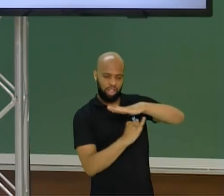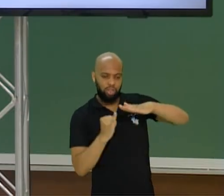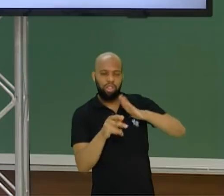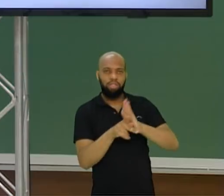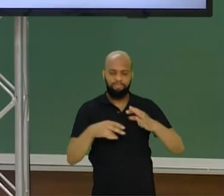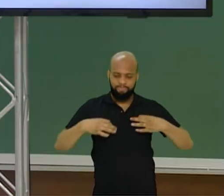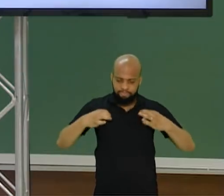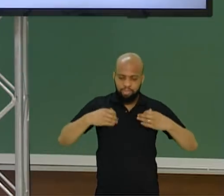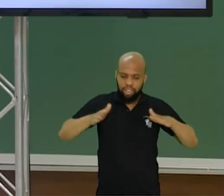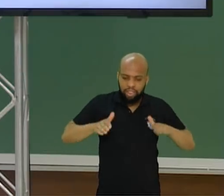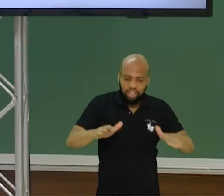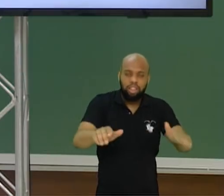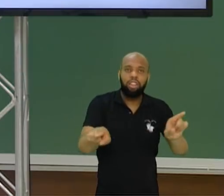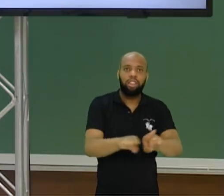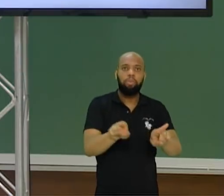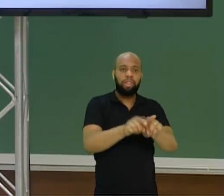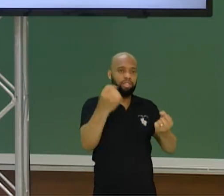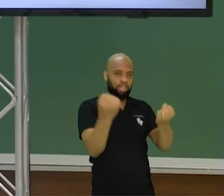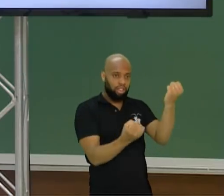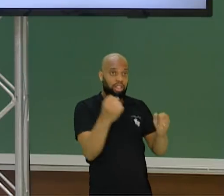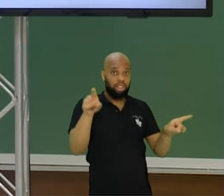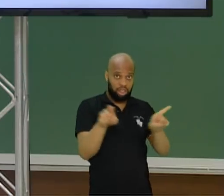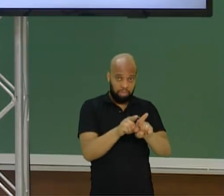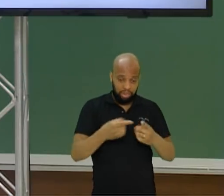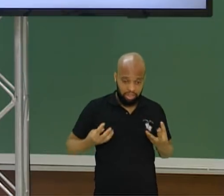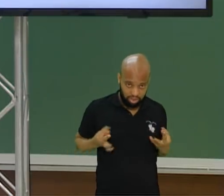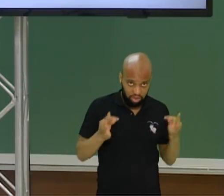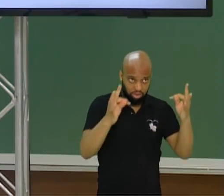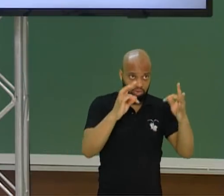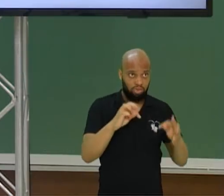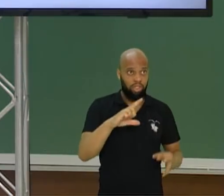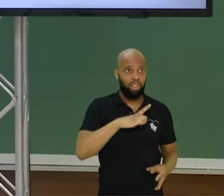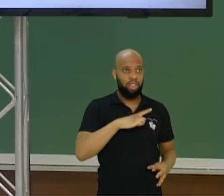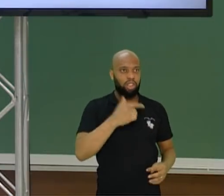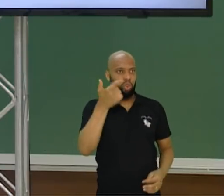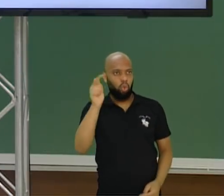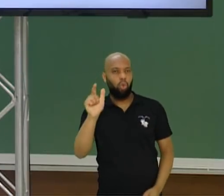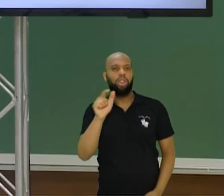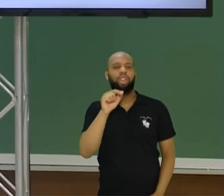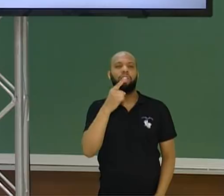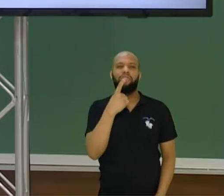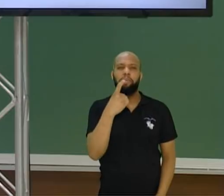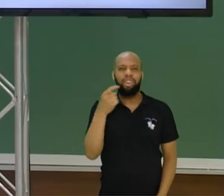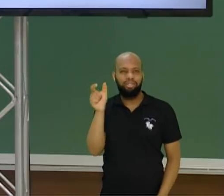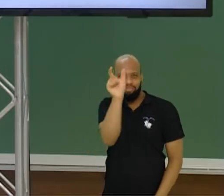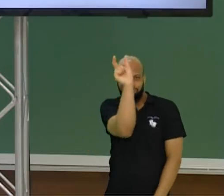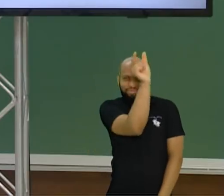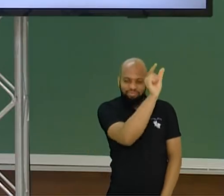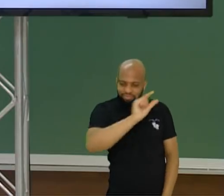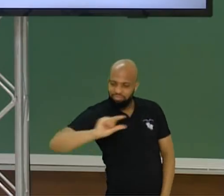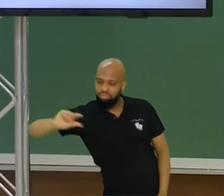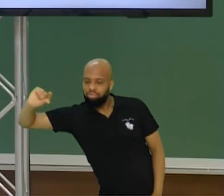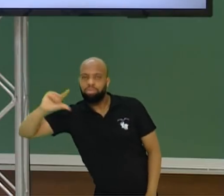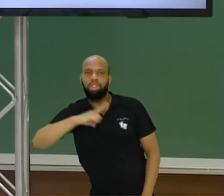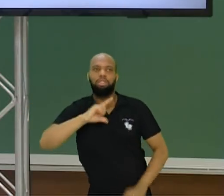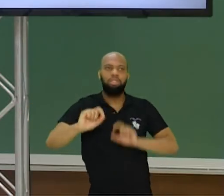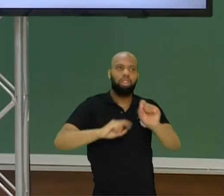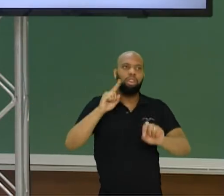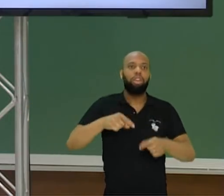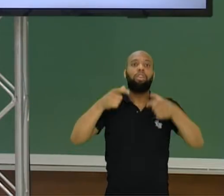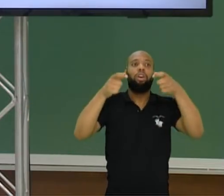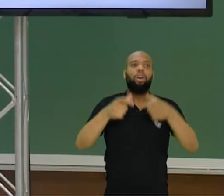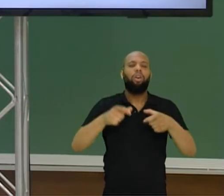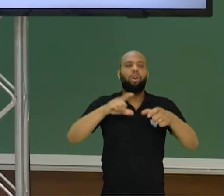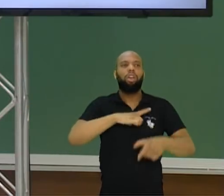têxtil, automobilística, eletrônica, e essa região aqui, né, em vermelho, nós vamos ter a região